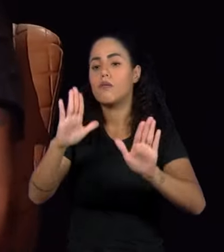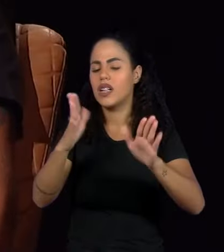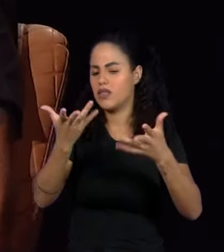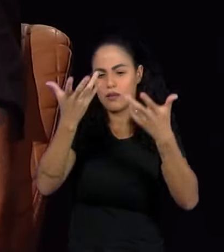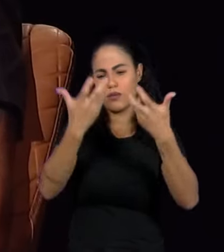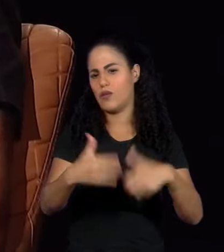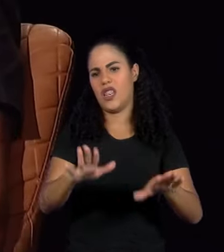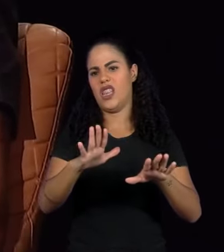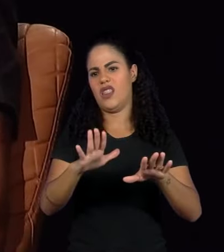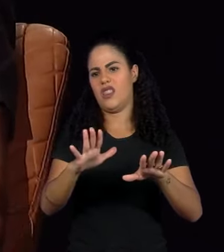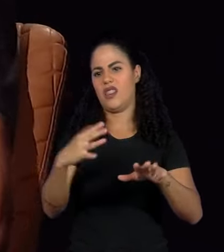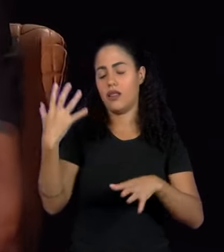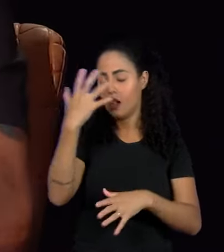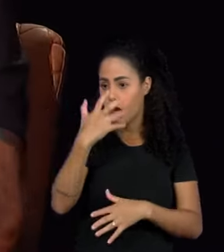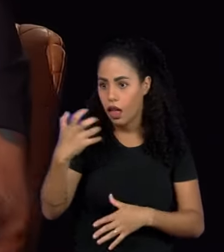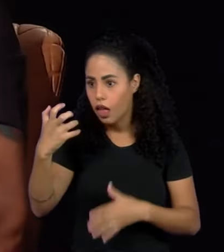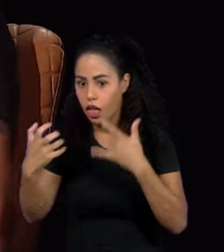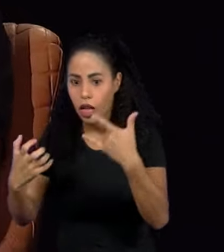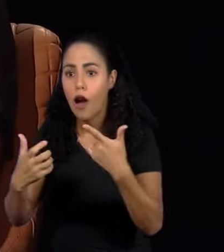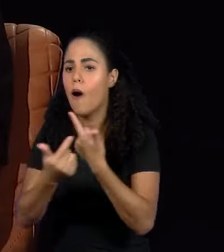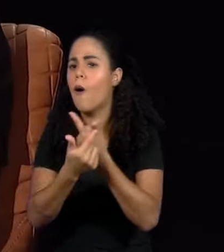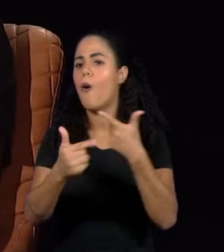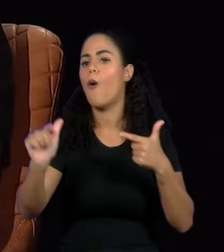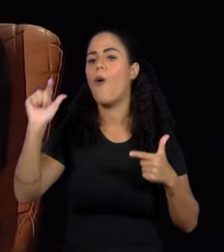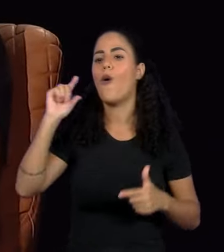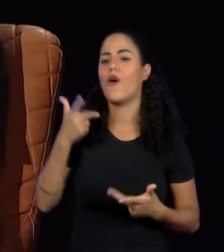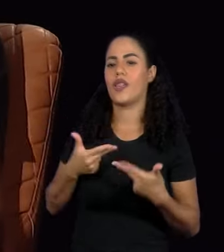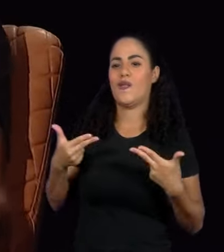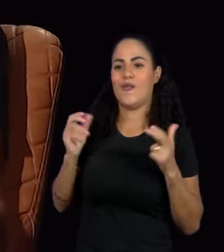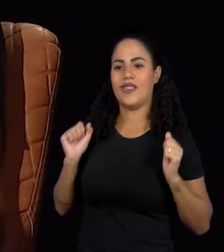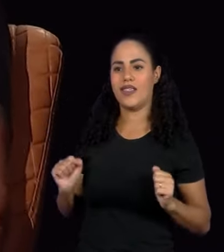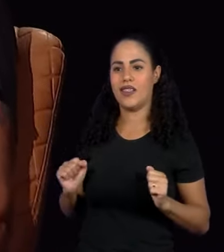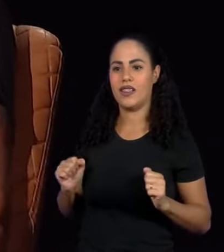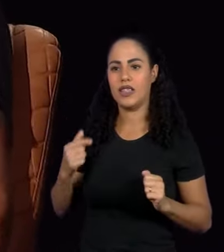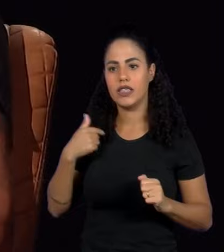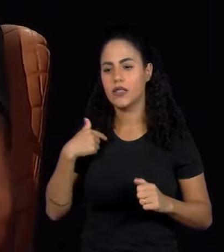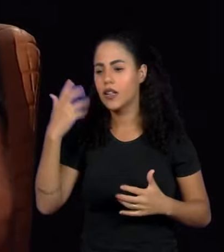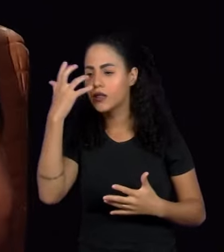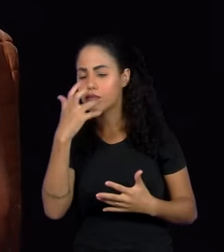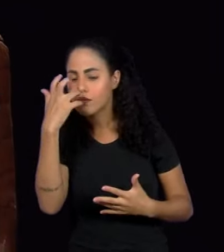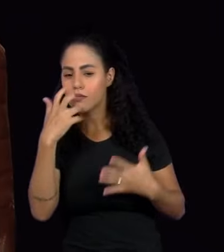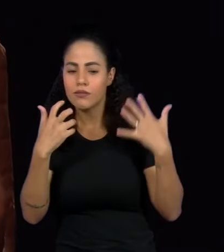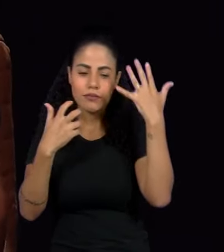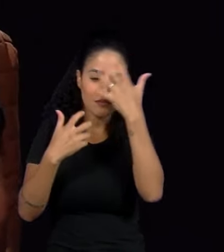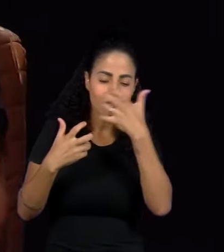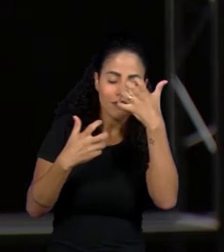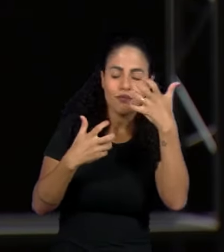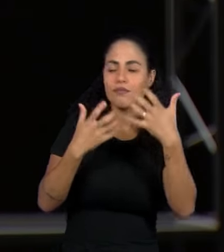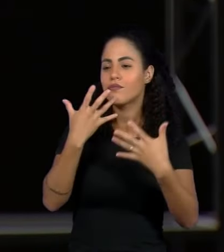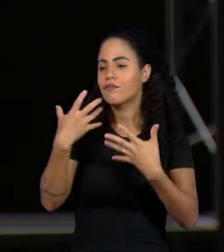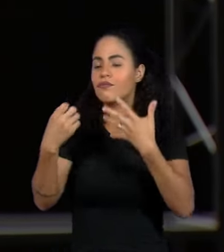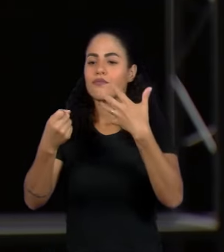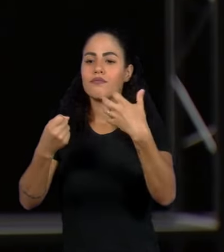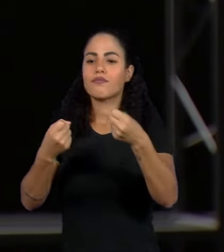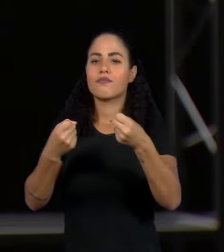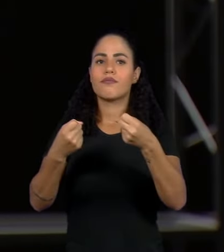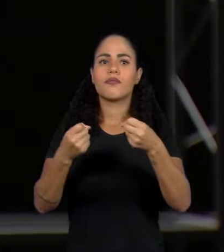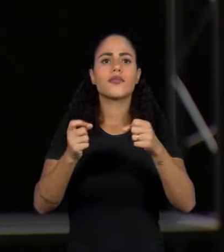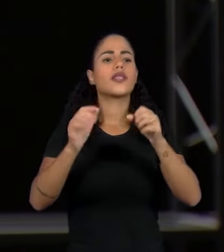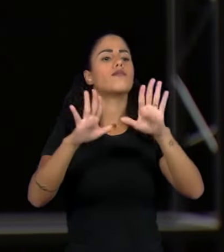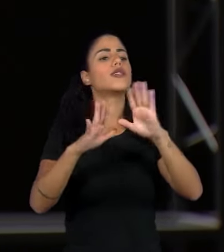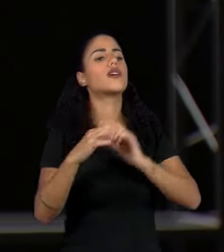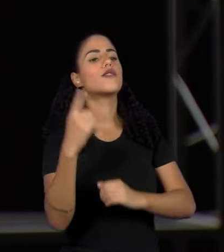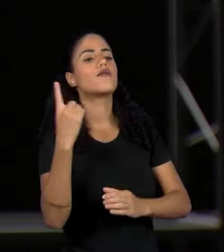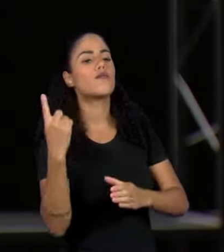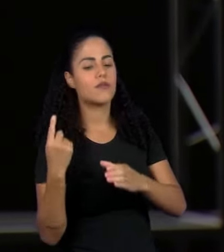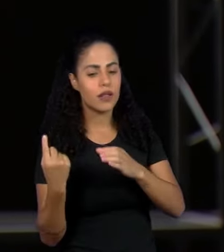isso que me atraía. Né? Eu depois fui ver que, na verdade, o canto e a palavra que me atraíam. Né? Então, mas aí viria o primeiro disco